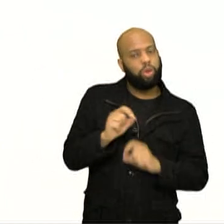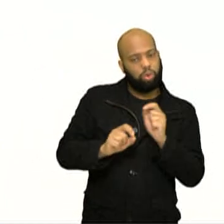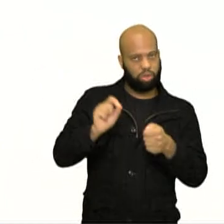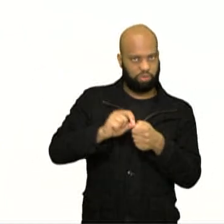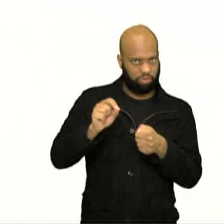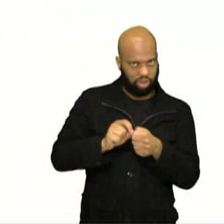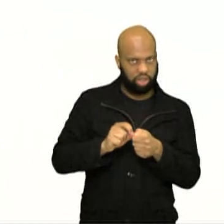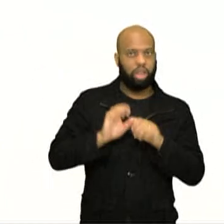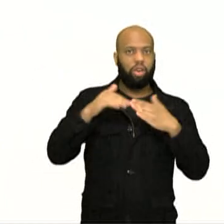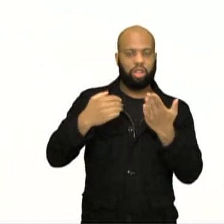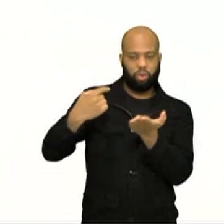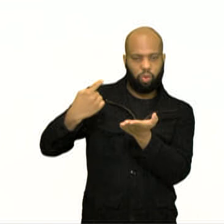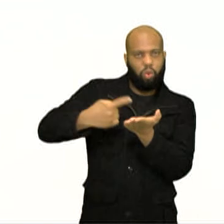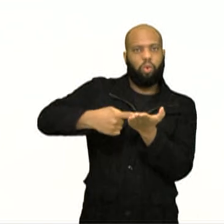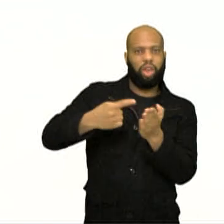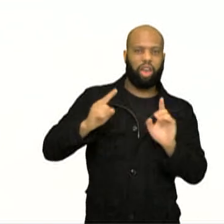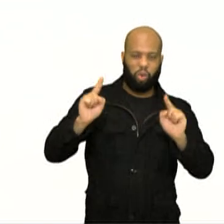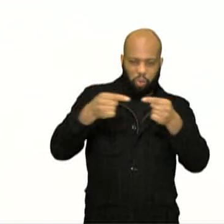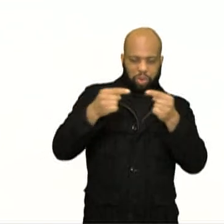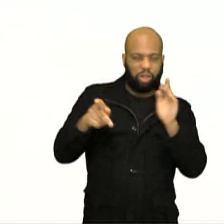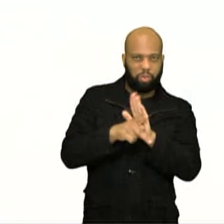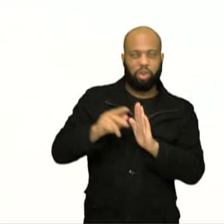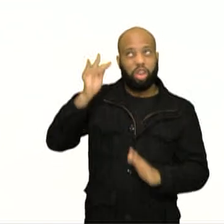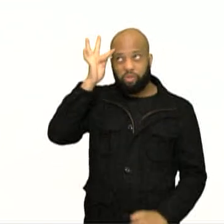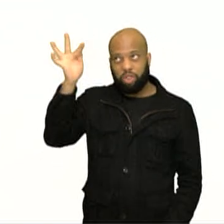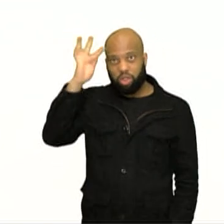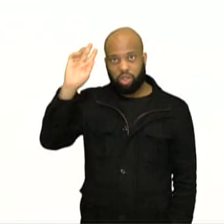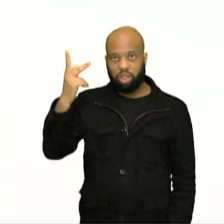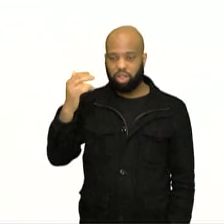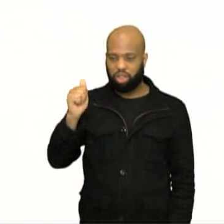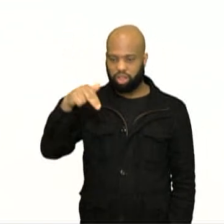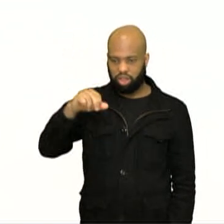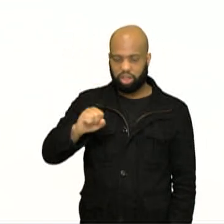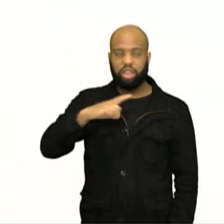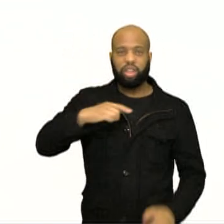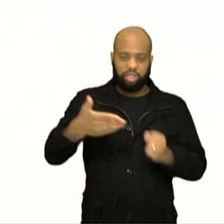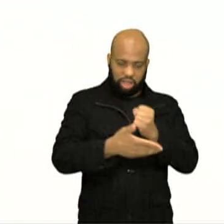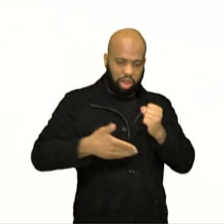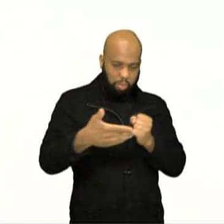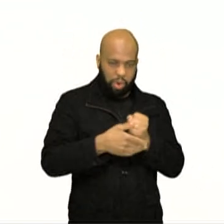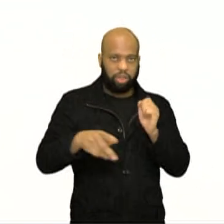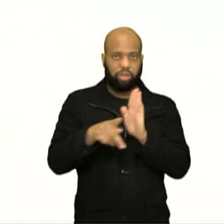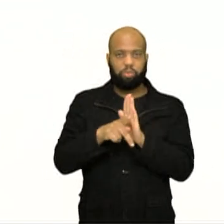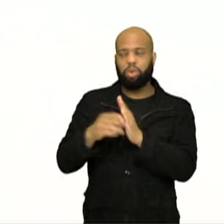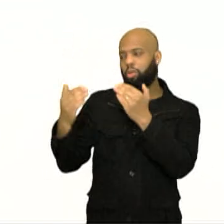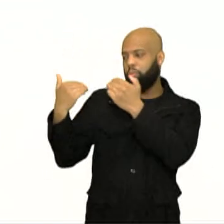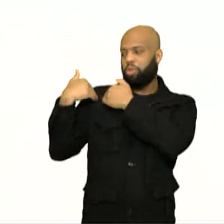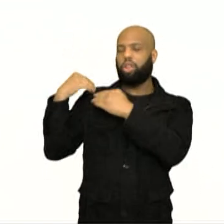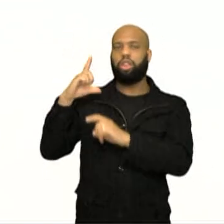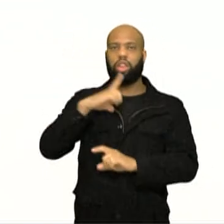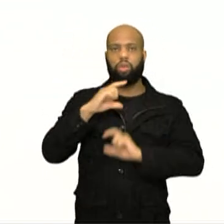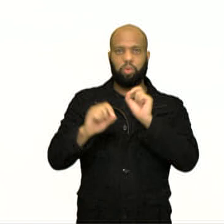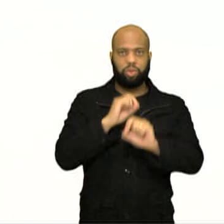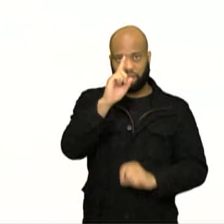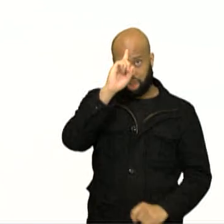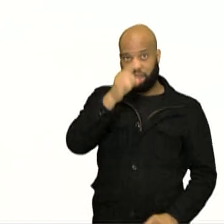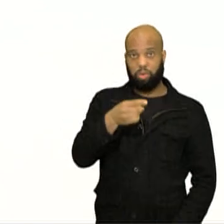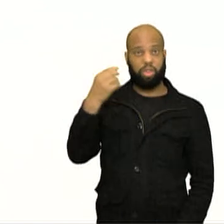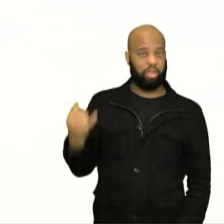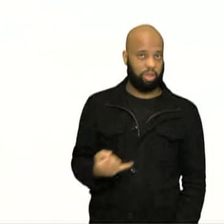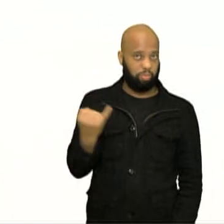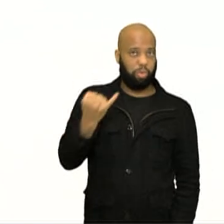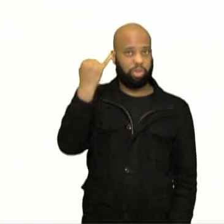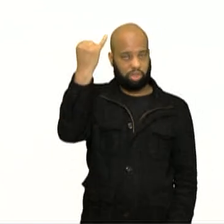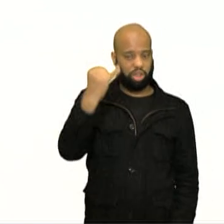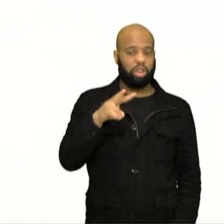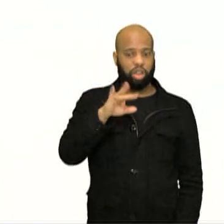ações. De acordo com o filósofo Hans Jonas, o princípio de responsabilidade nos coloca um imperativo importante a